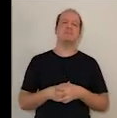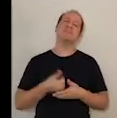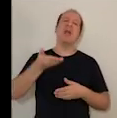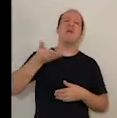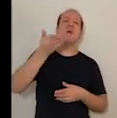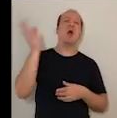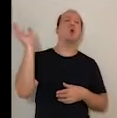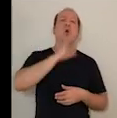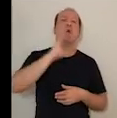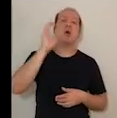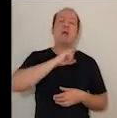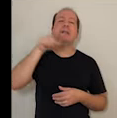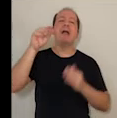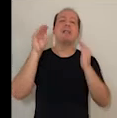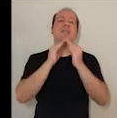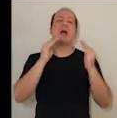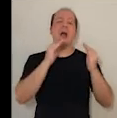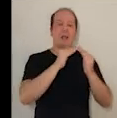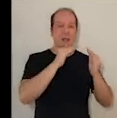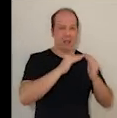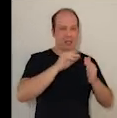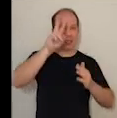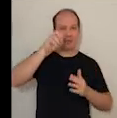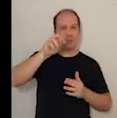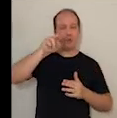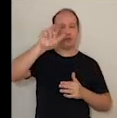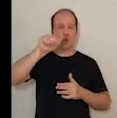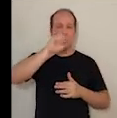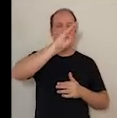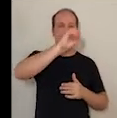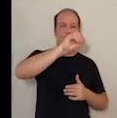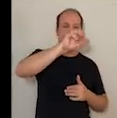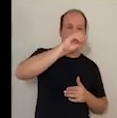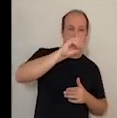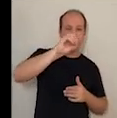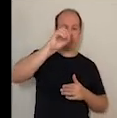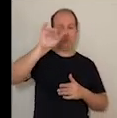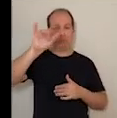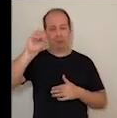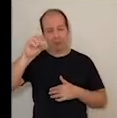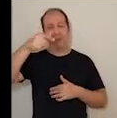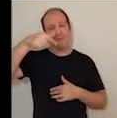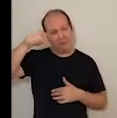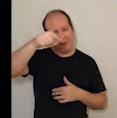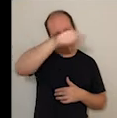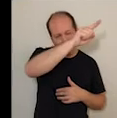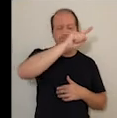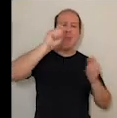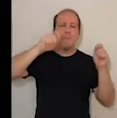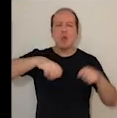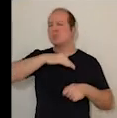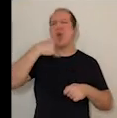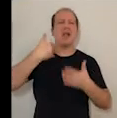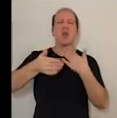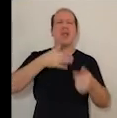As suas ordens, meu senhor. Vá correndo até as casas dos senhores Voltori, Corvino e Corbaccio e diga-lhes que o patrão está muito mal,